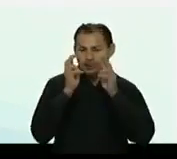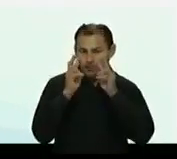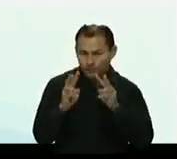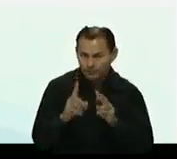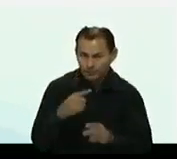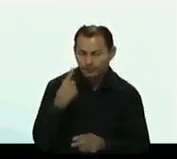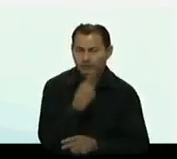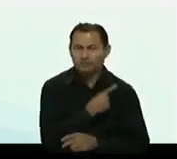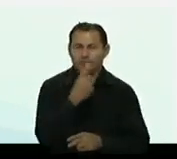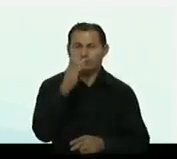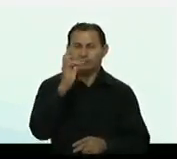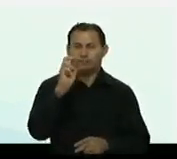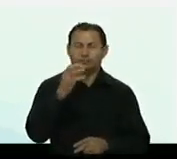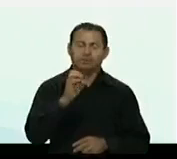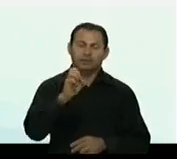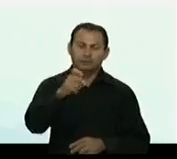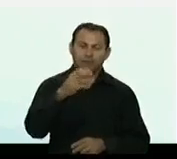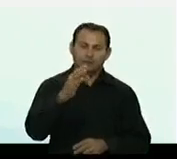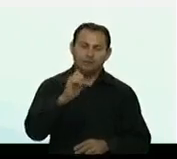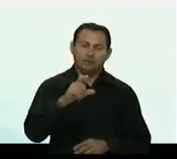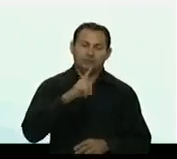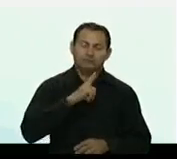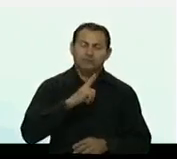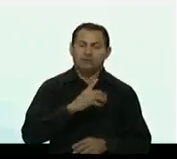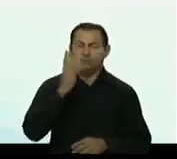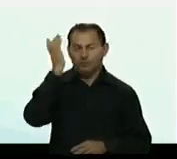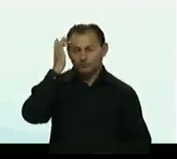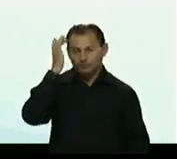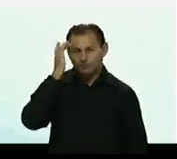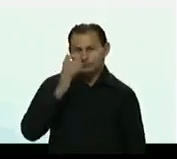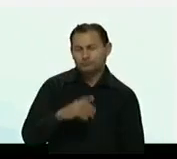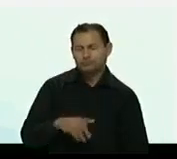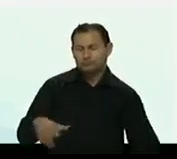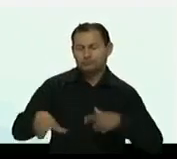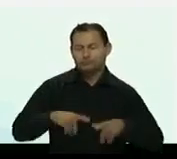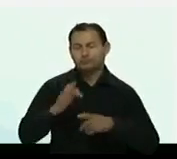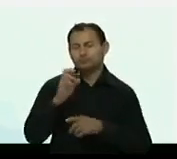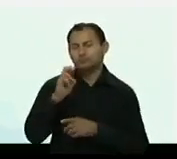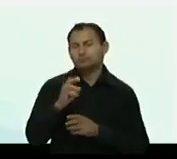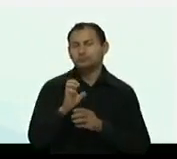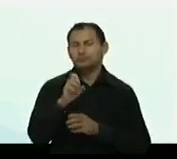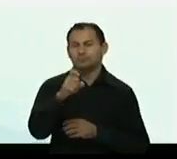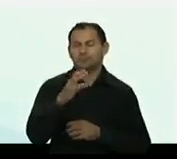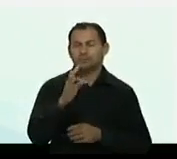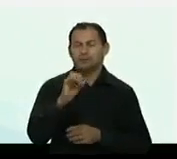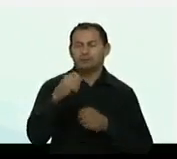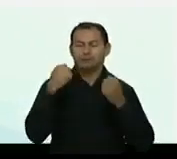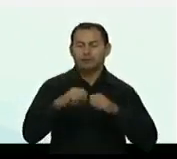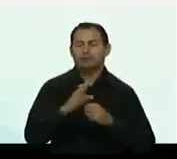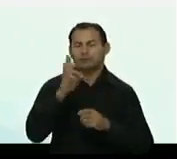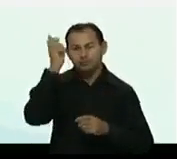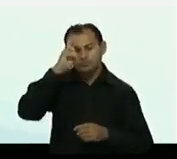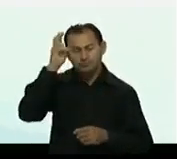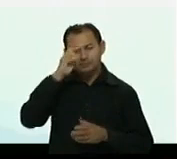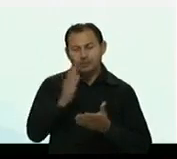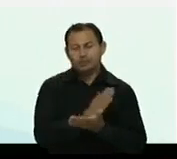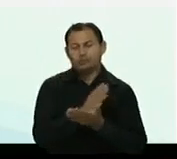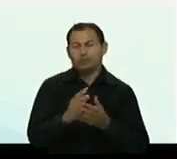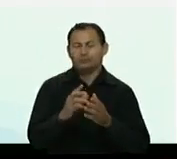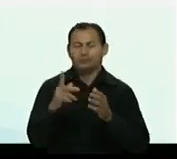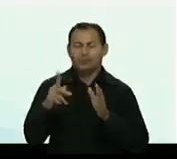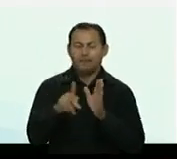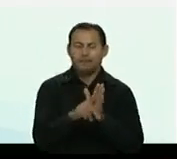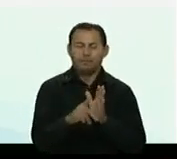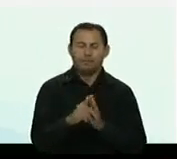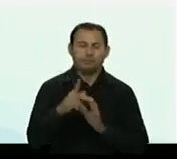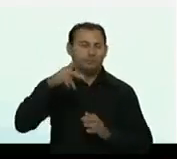nós temos uma função exponencial quando ela tem esta forma. Para trabalhar com uma função exponencial, é necessário recordarmos algumas propriedades